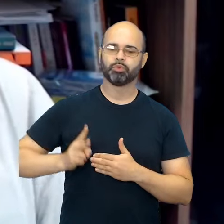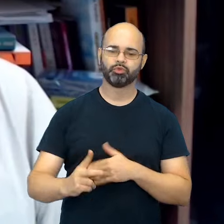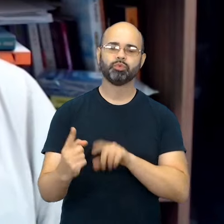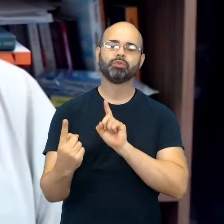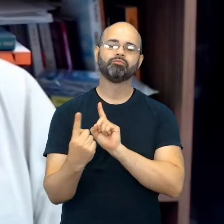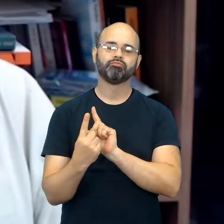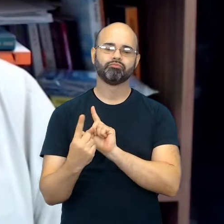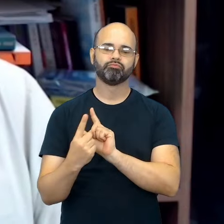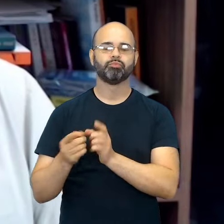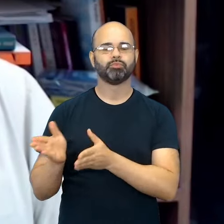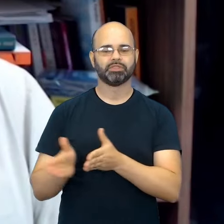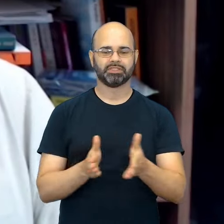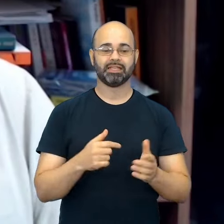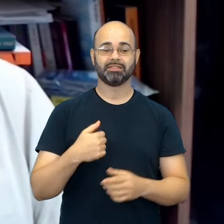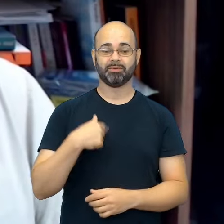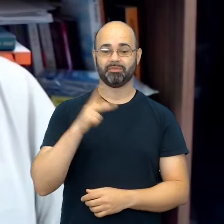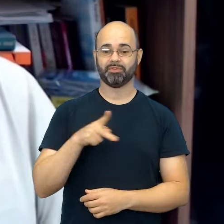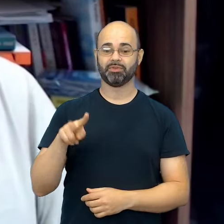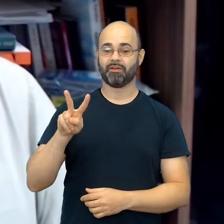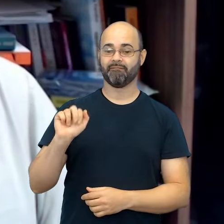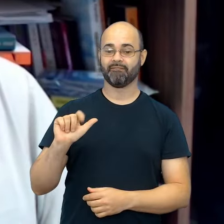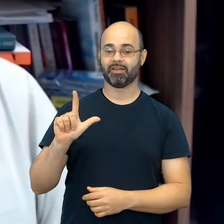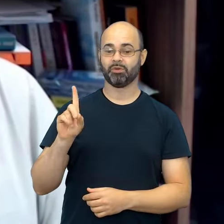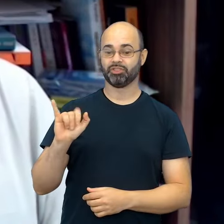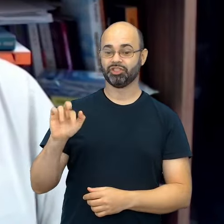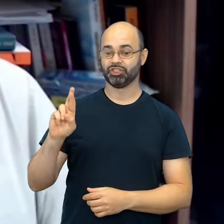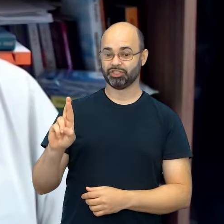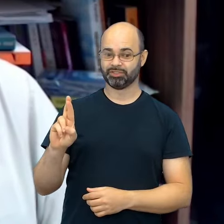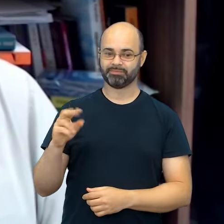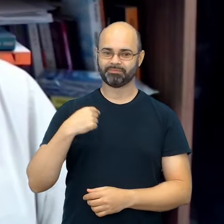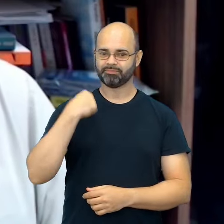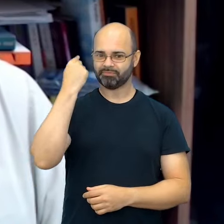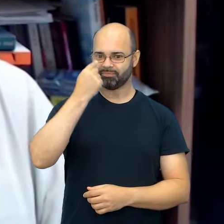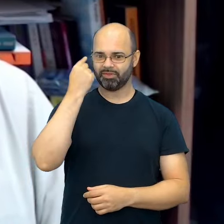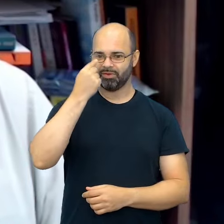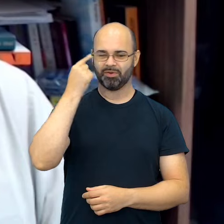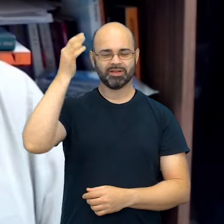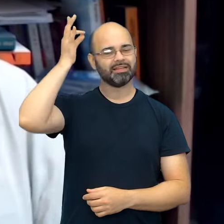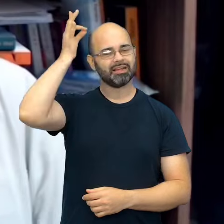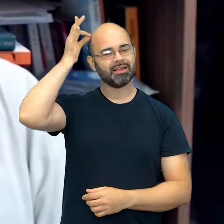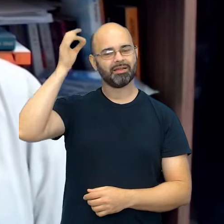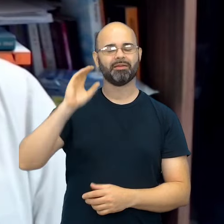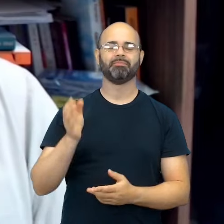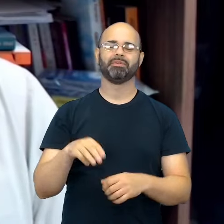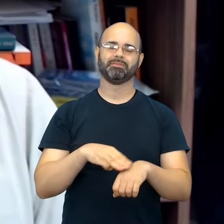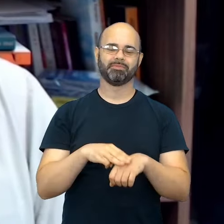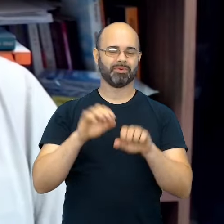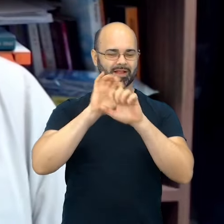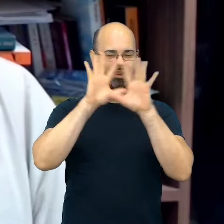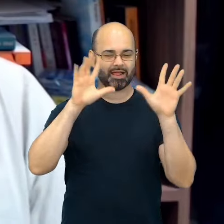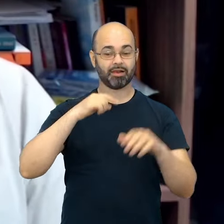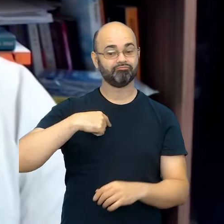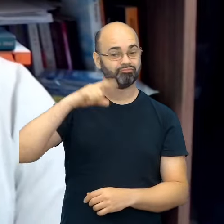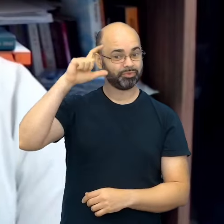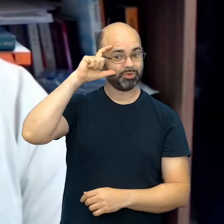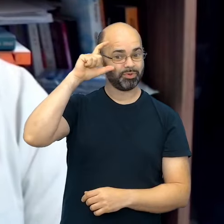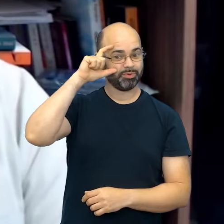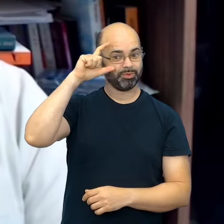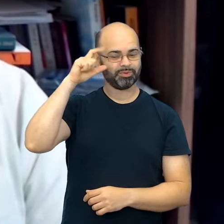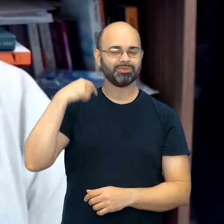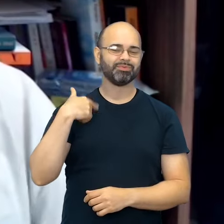formativo. Eu sou o professor Valdir, eu tenho olhos e cabelos castanhos claros, uso óculos, né? Sou